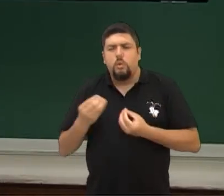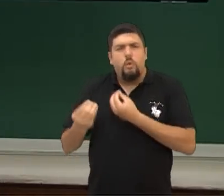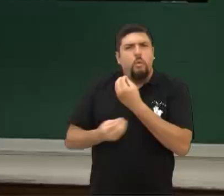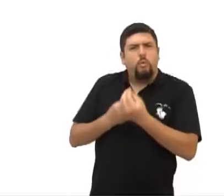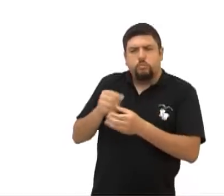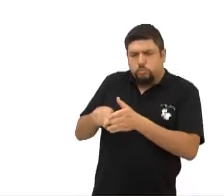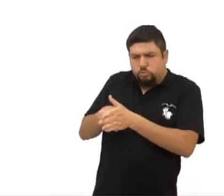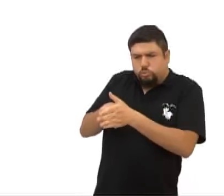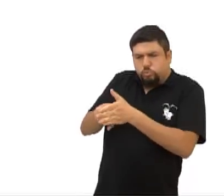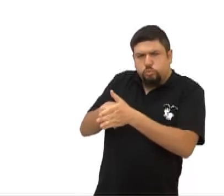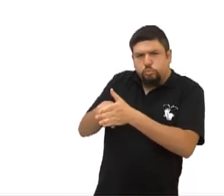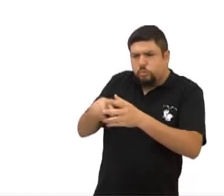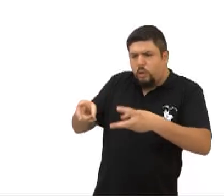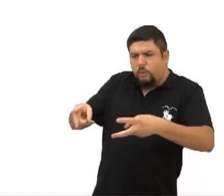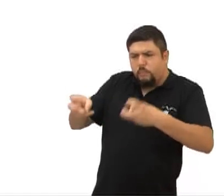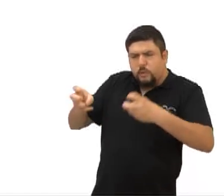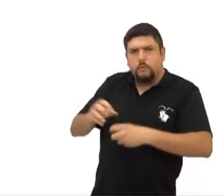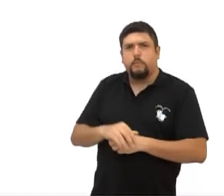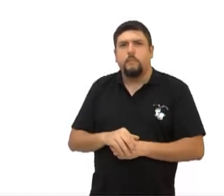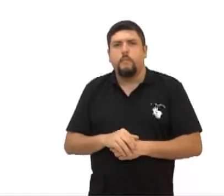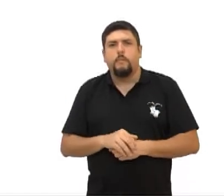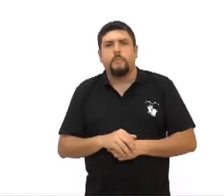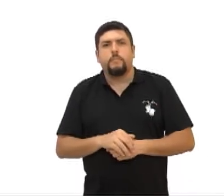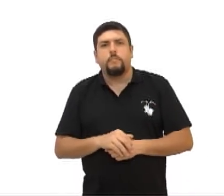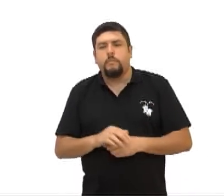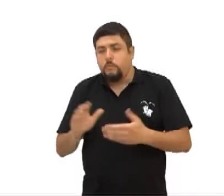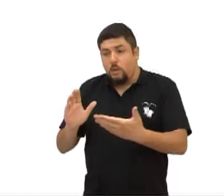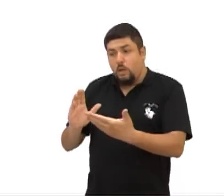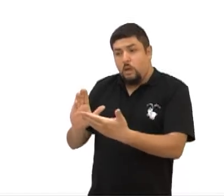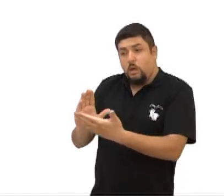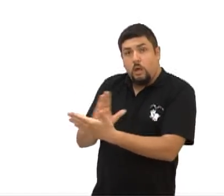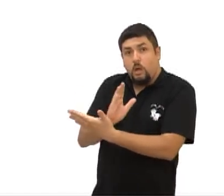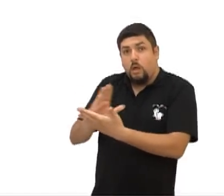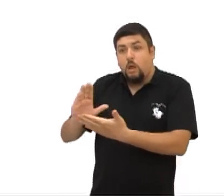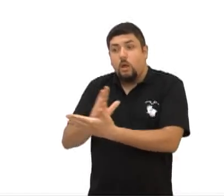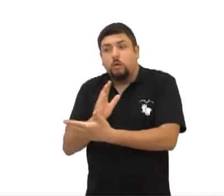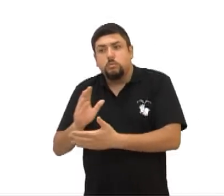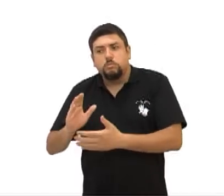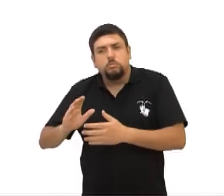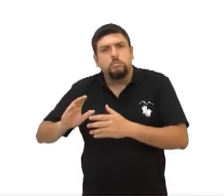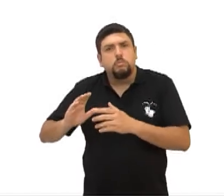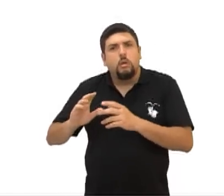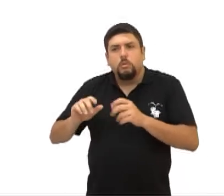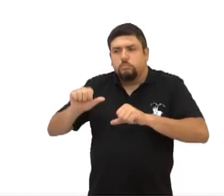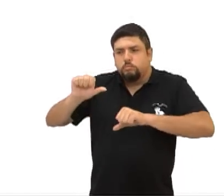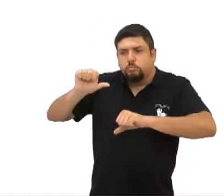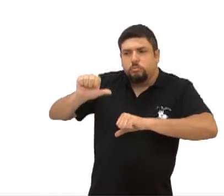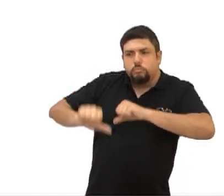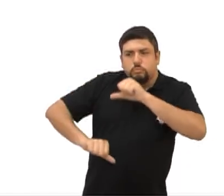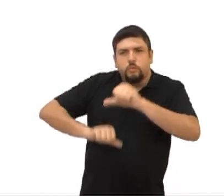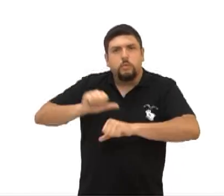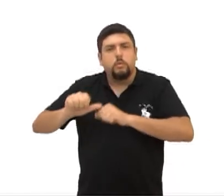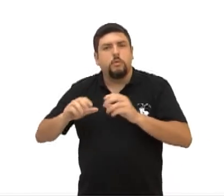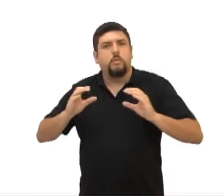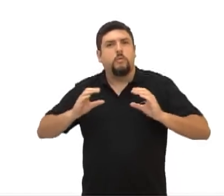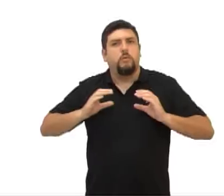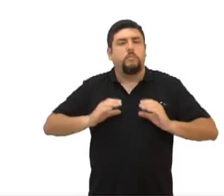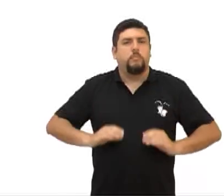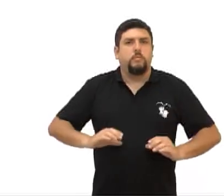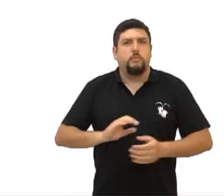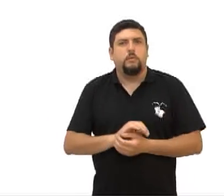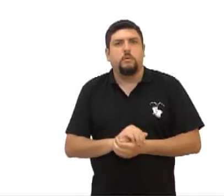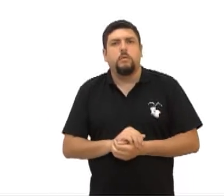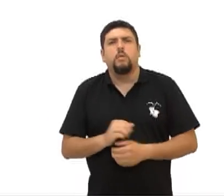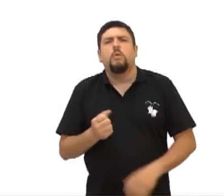água. Quem mudou o comportamento desde o início da crise, né, relativa à água? Então, qual foi